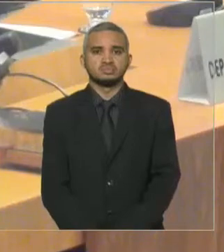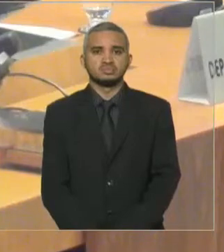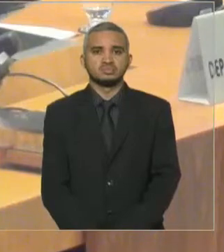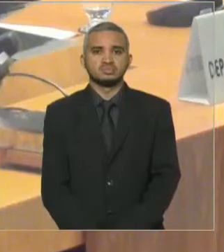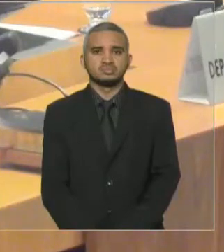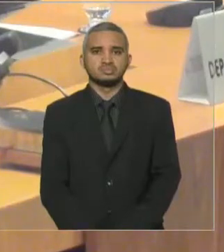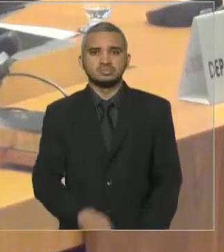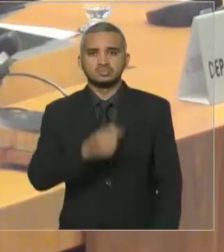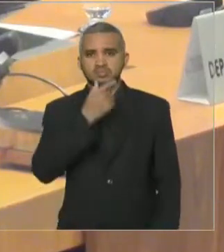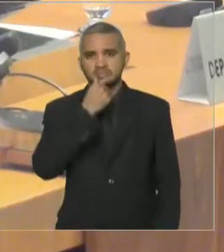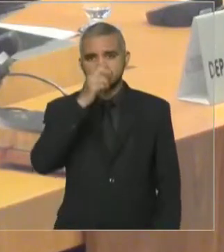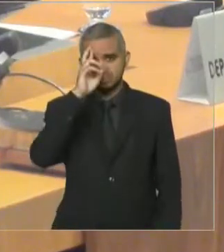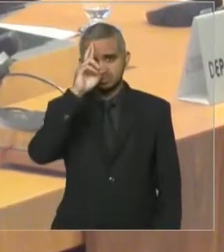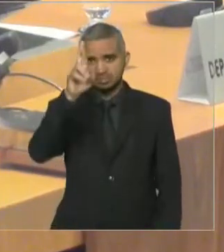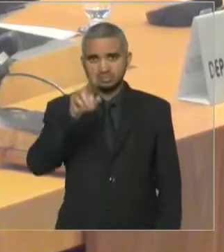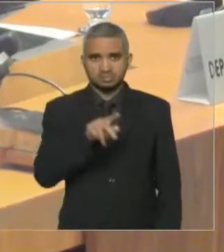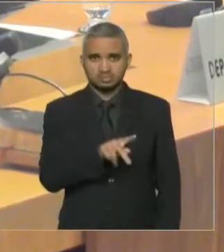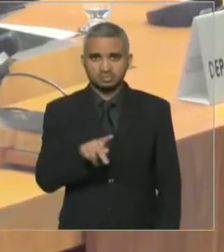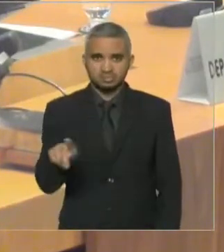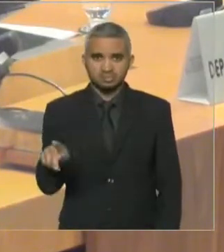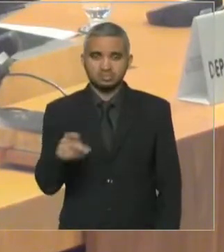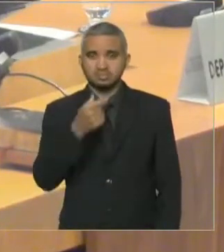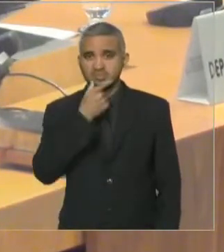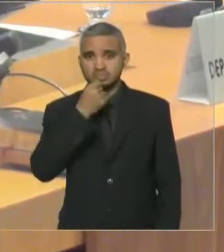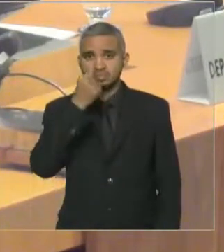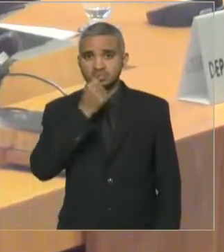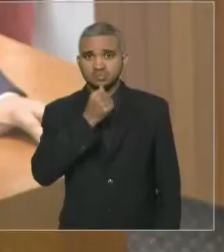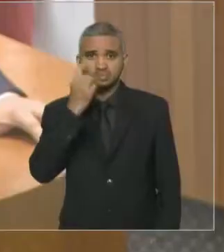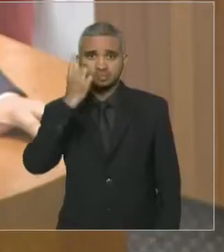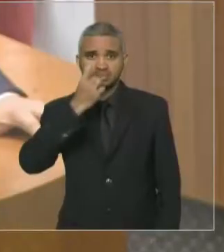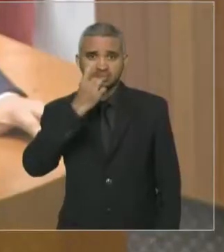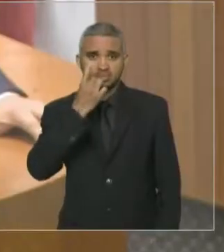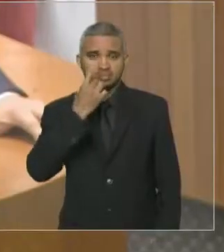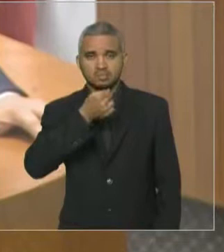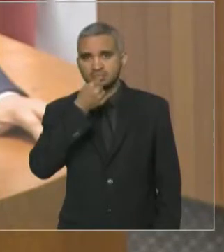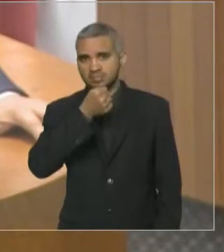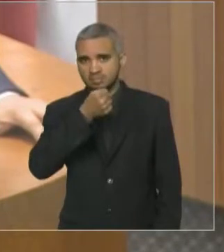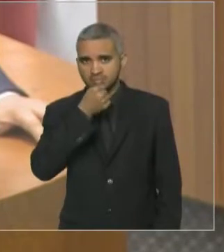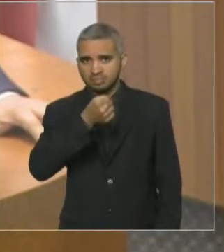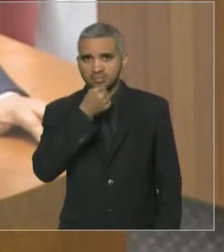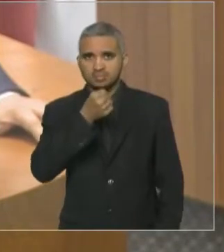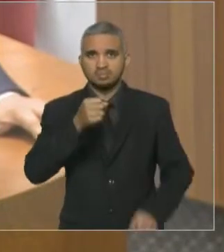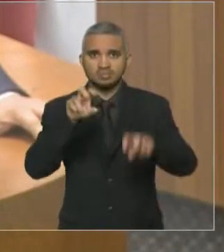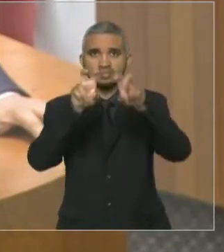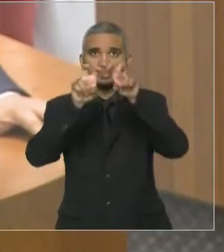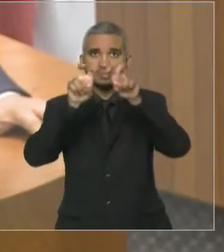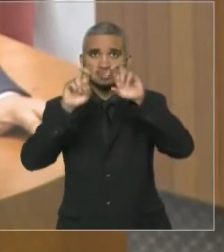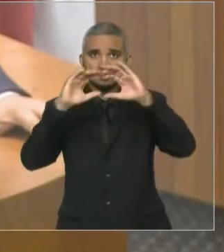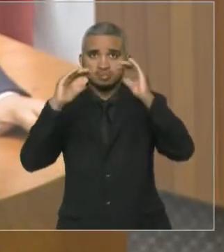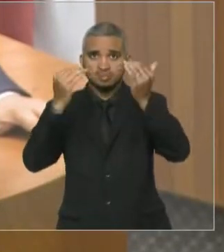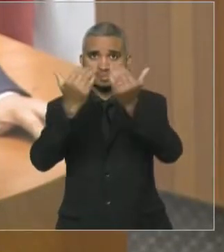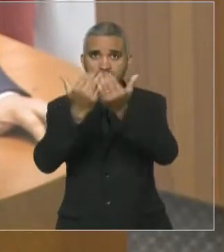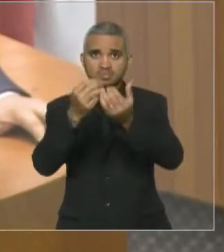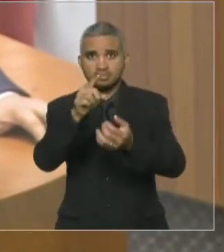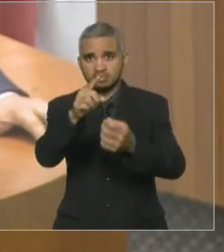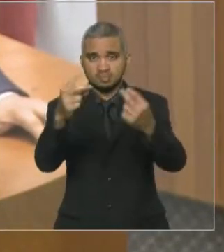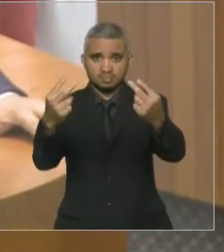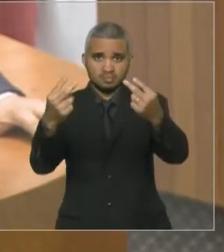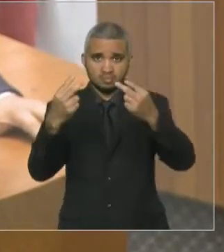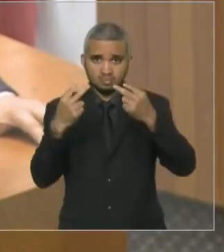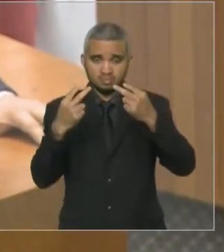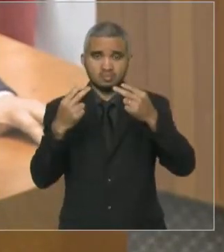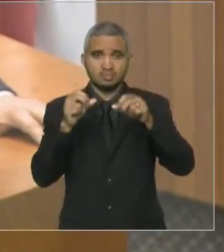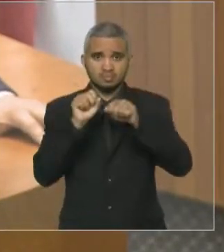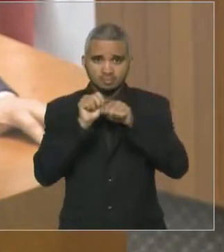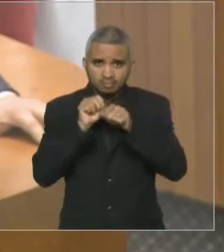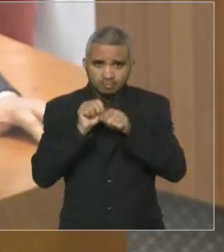Senhor presidente, senhores deputados, senhoras deputadas, imprensa, galeria, todos que acompanham a transmissão desta